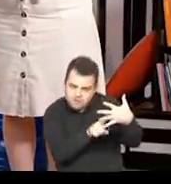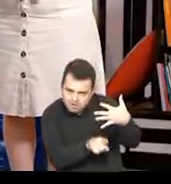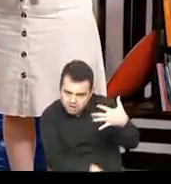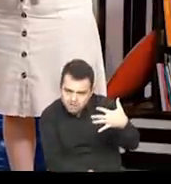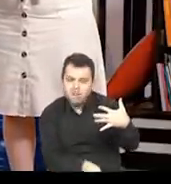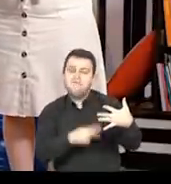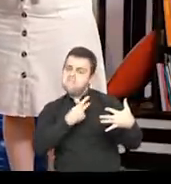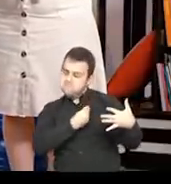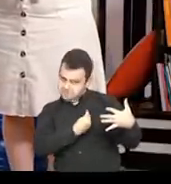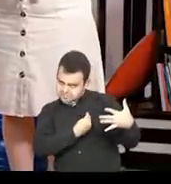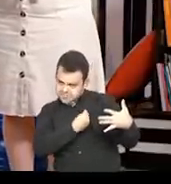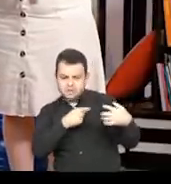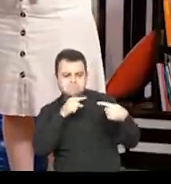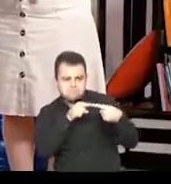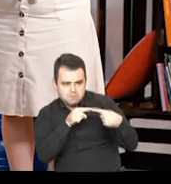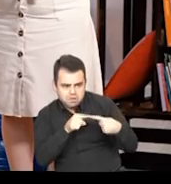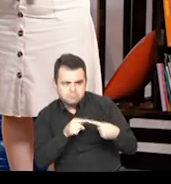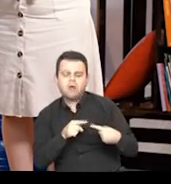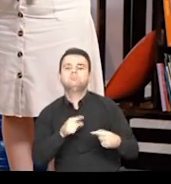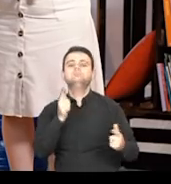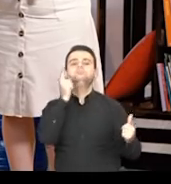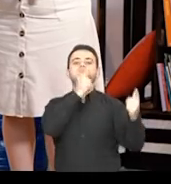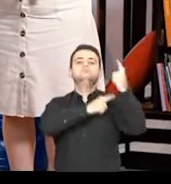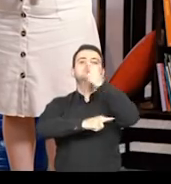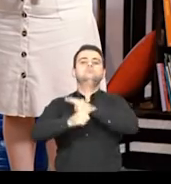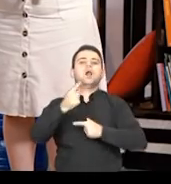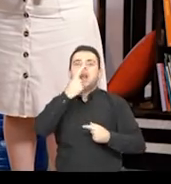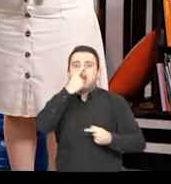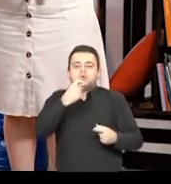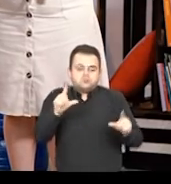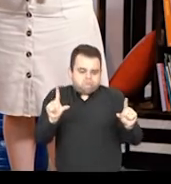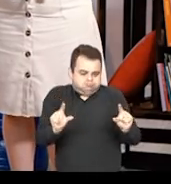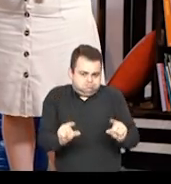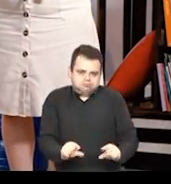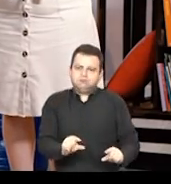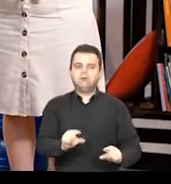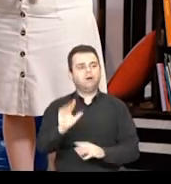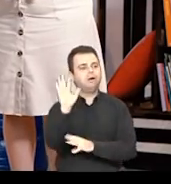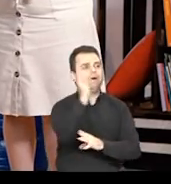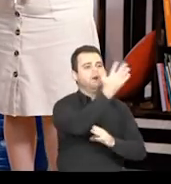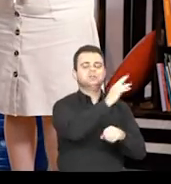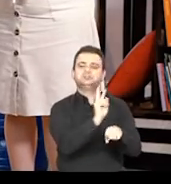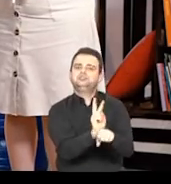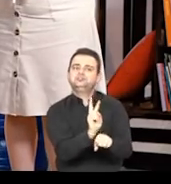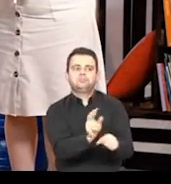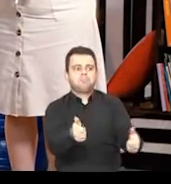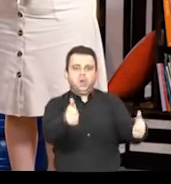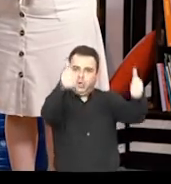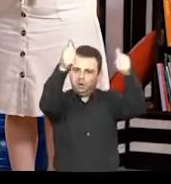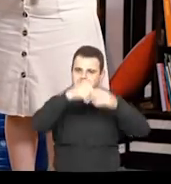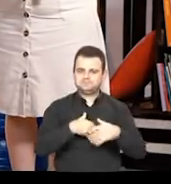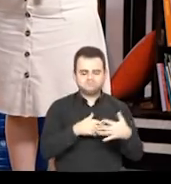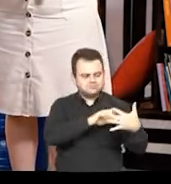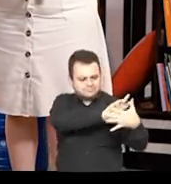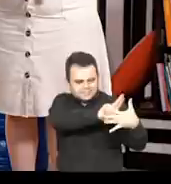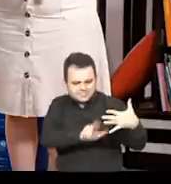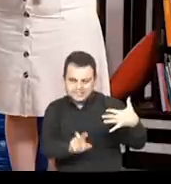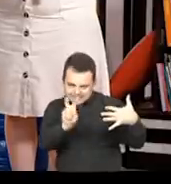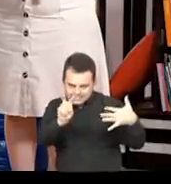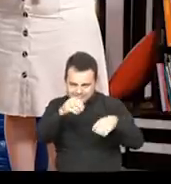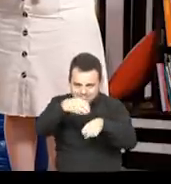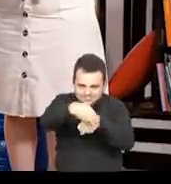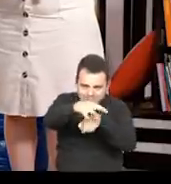esses resíduos, né, e consequentemente melhorar o nosso meio ambiente. E o que é muito interessante desses 5 R's é que tanto a